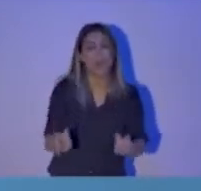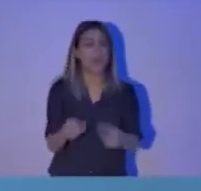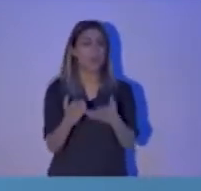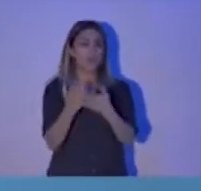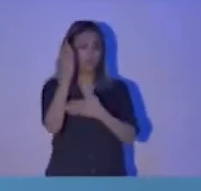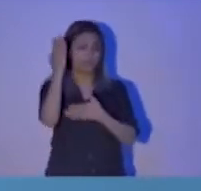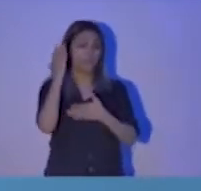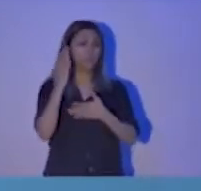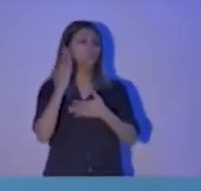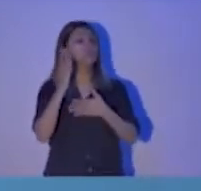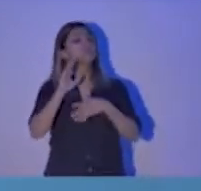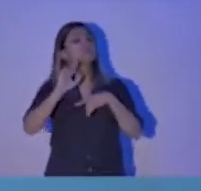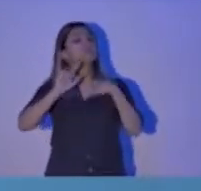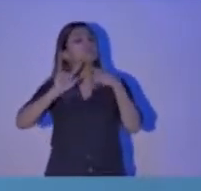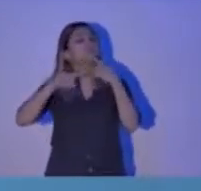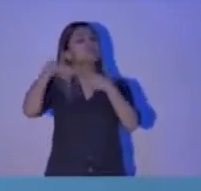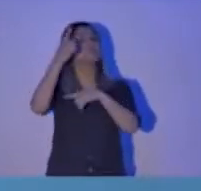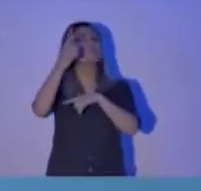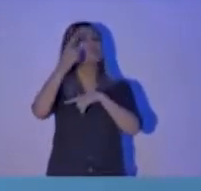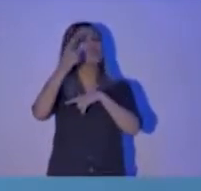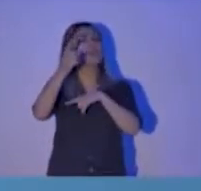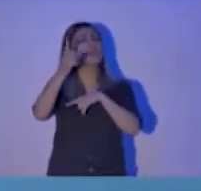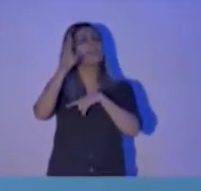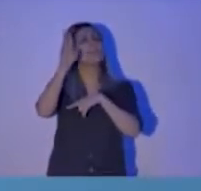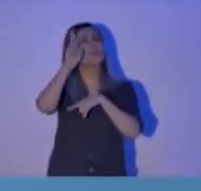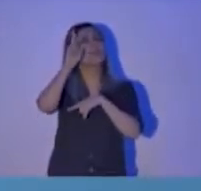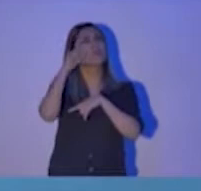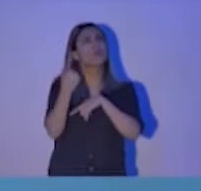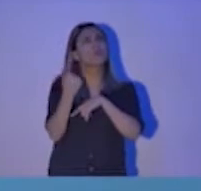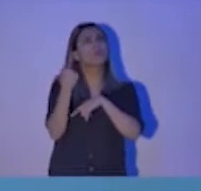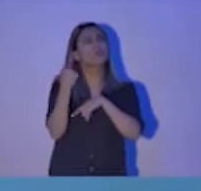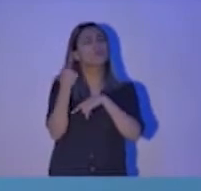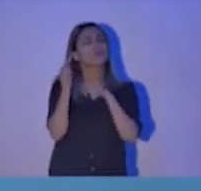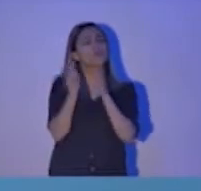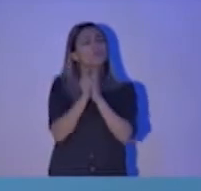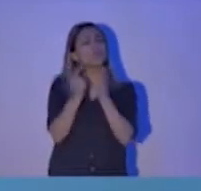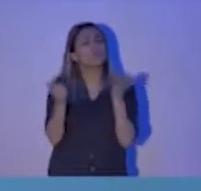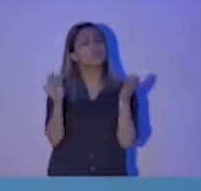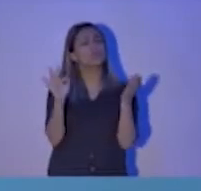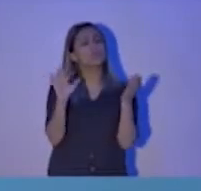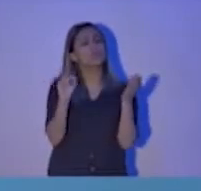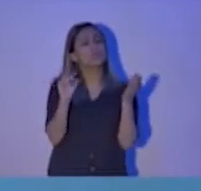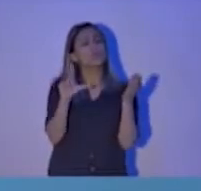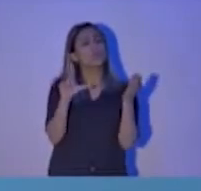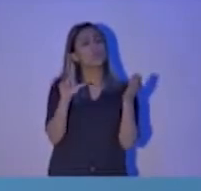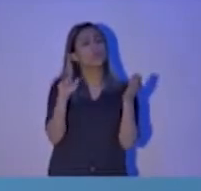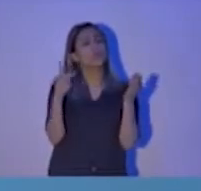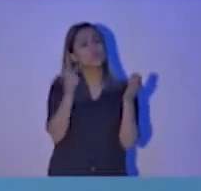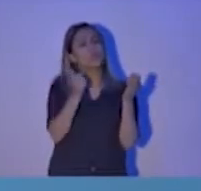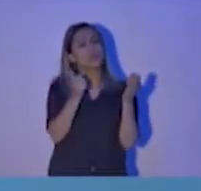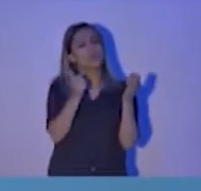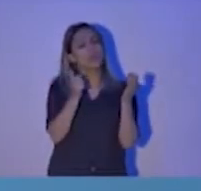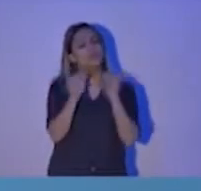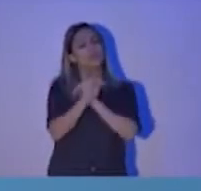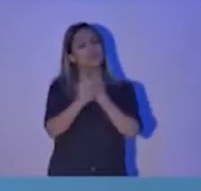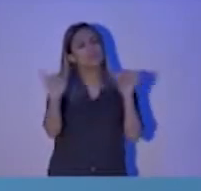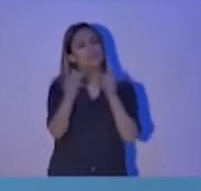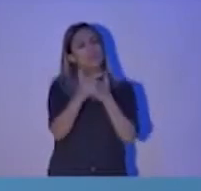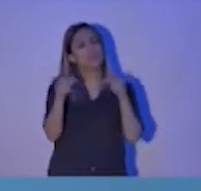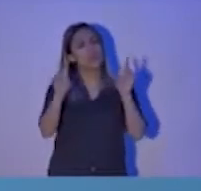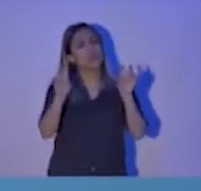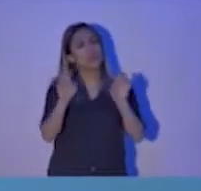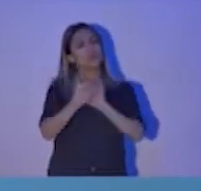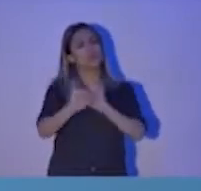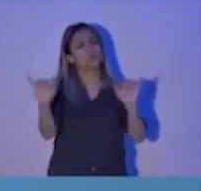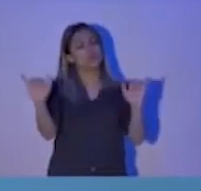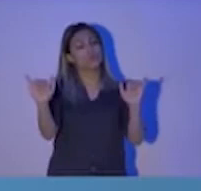artigo para o público, um artigo na Folha, acho que segunda, falando um pouco. Então, o que foi apresentado está sendo discutido.